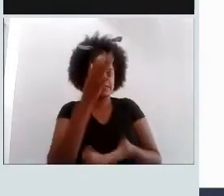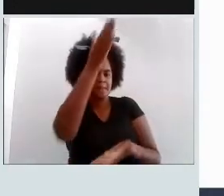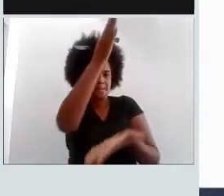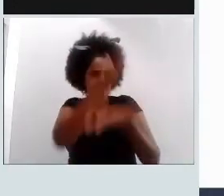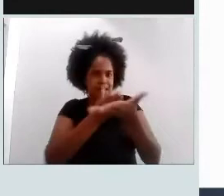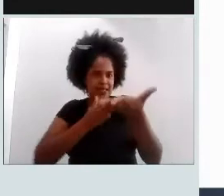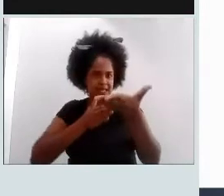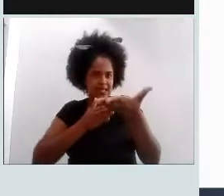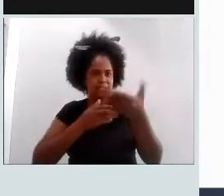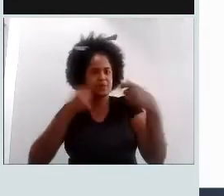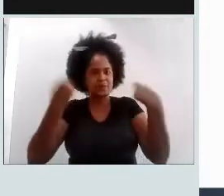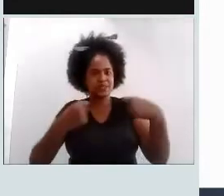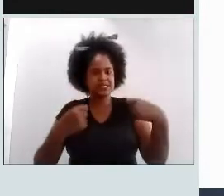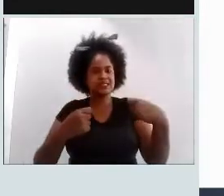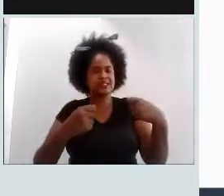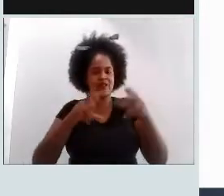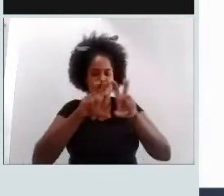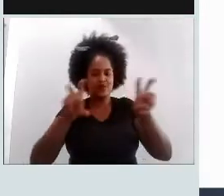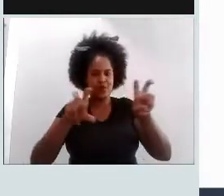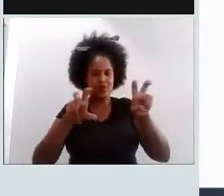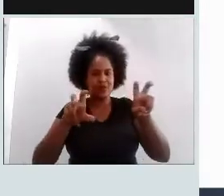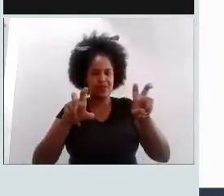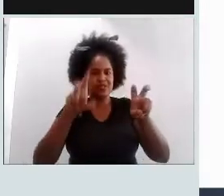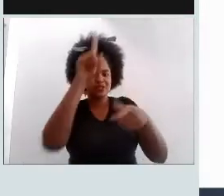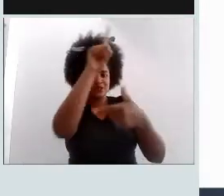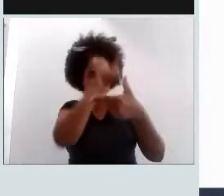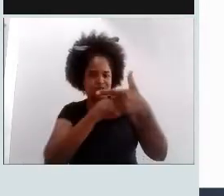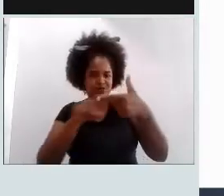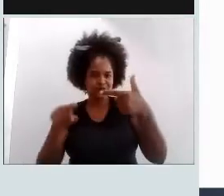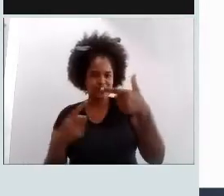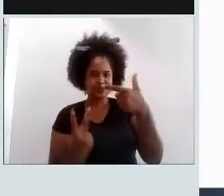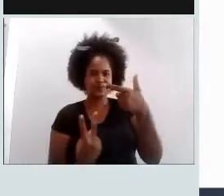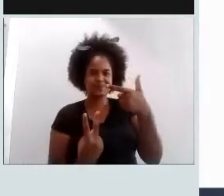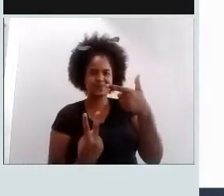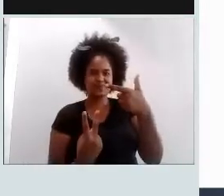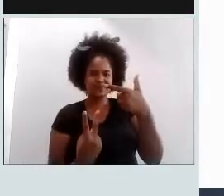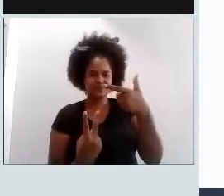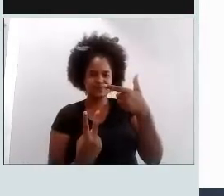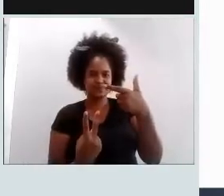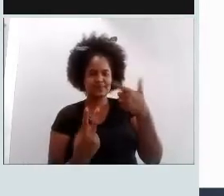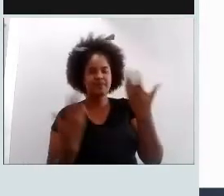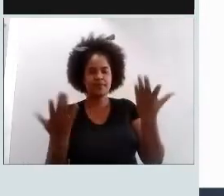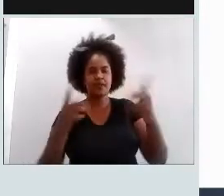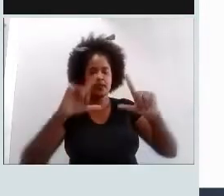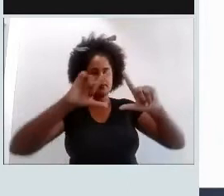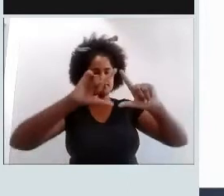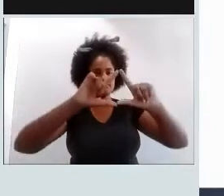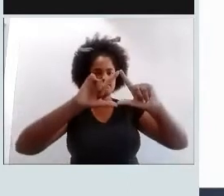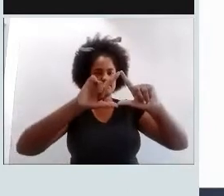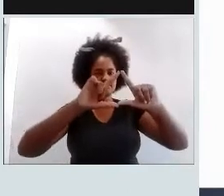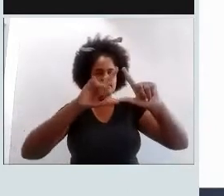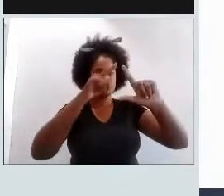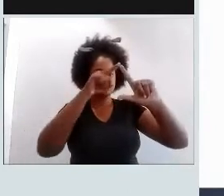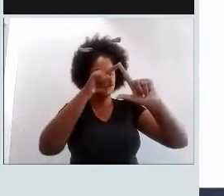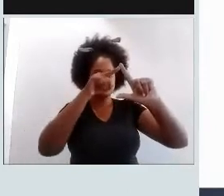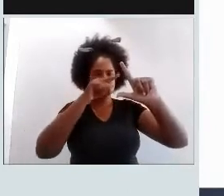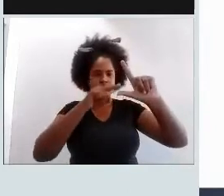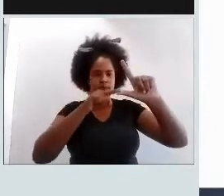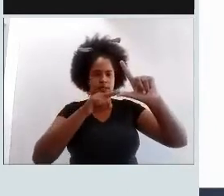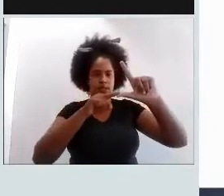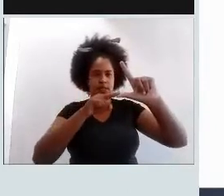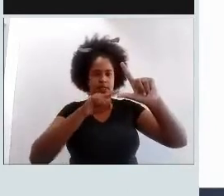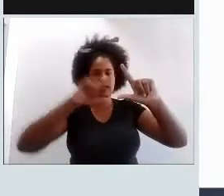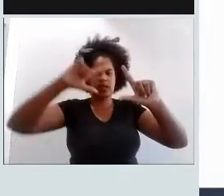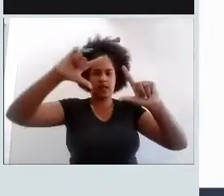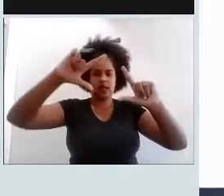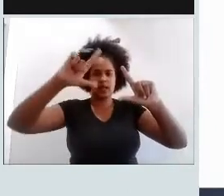a forma da área e vai dividir ela por 2. Então, nós vamos ter L, que é o lado,